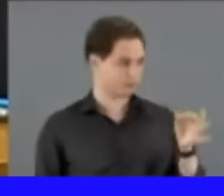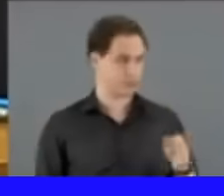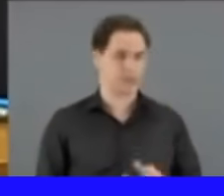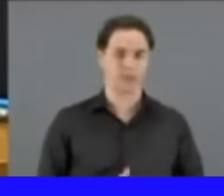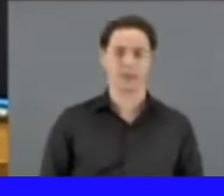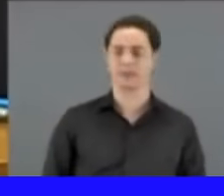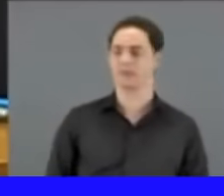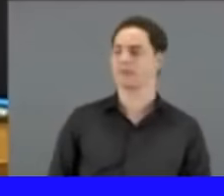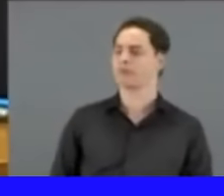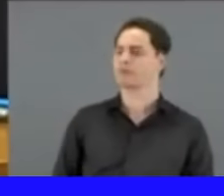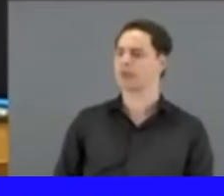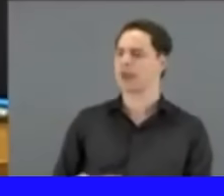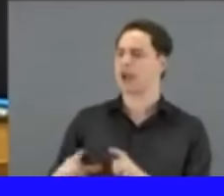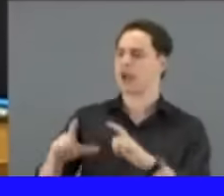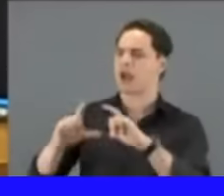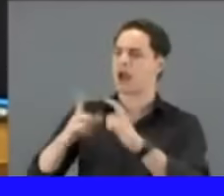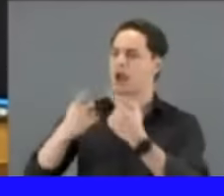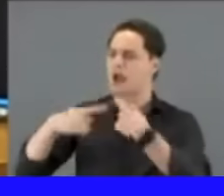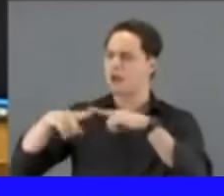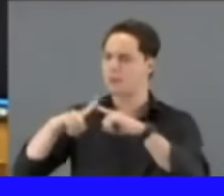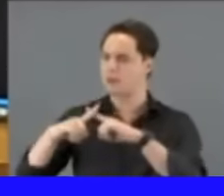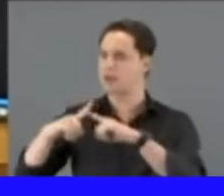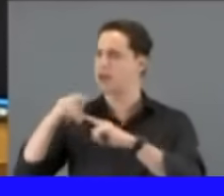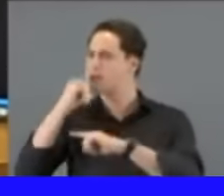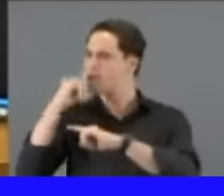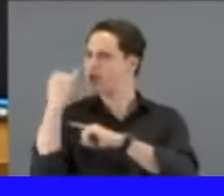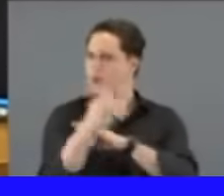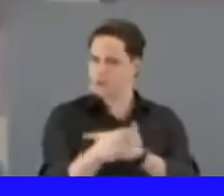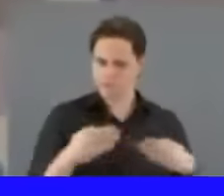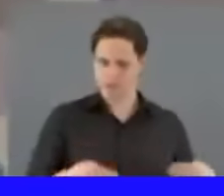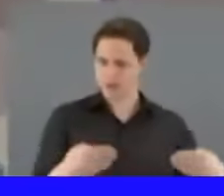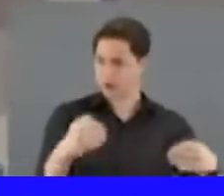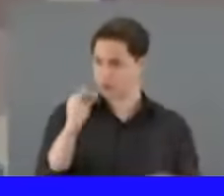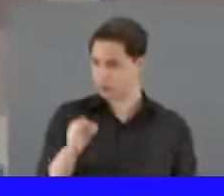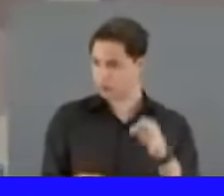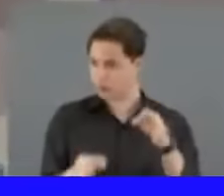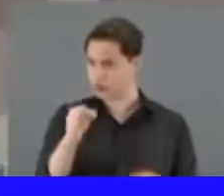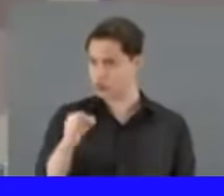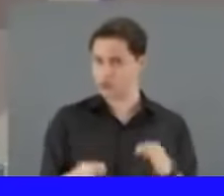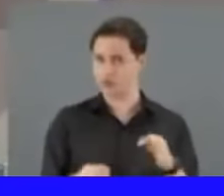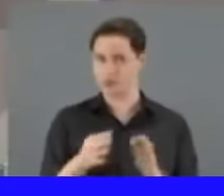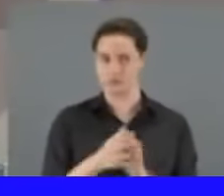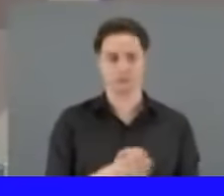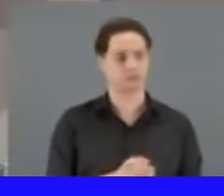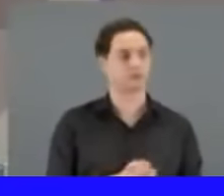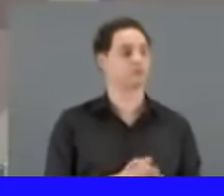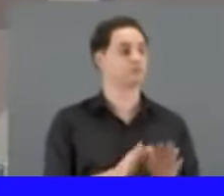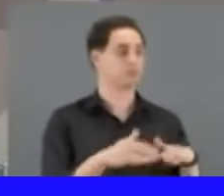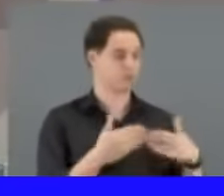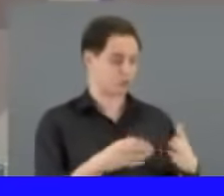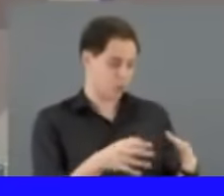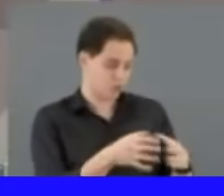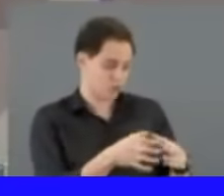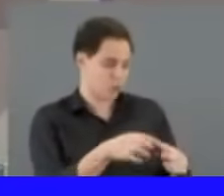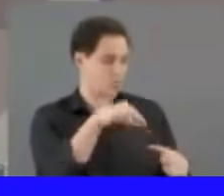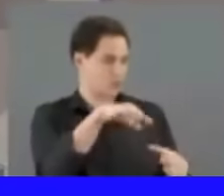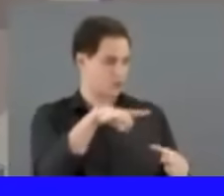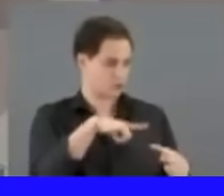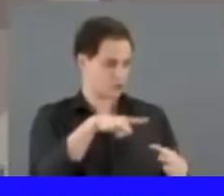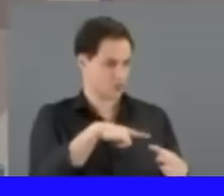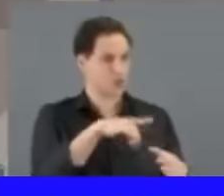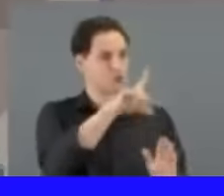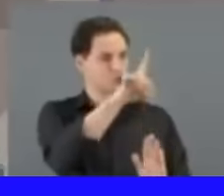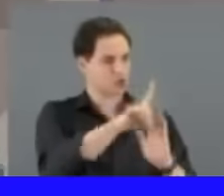A ABIN encaminhou os alertas ao Ministério da Justiça, senhor Sal. Entre os receptores dos alertas estava a Diretoria de Inteligência